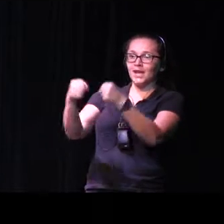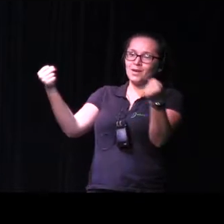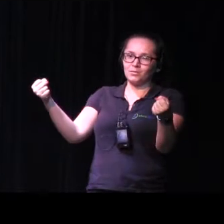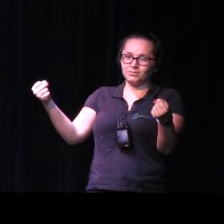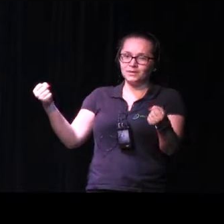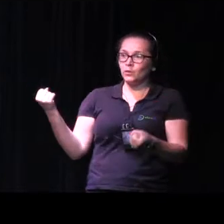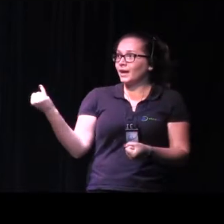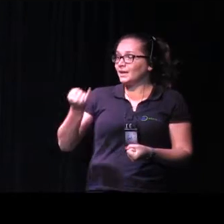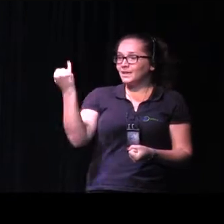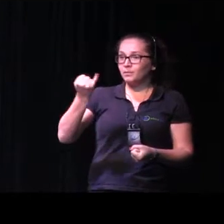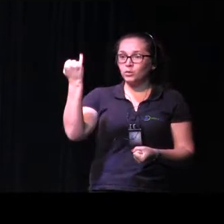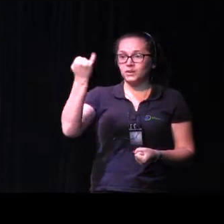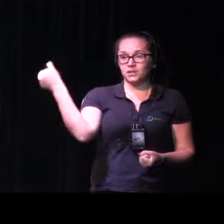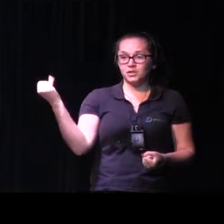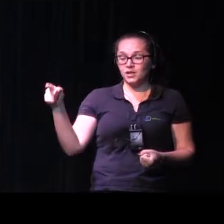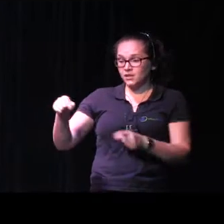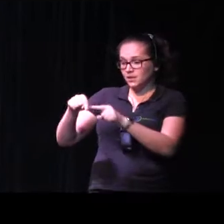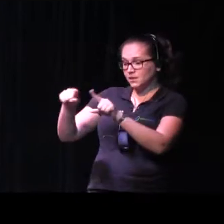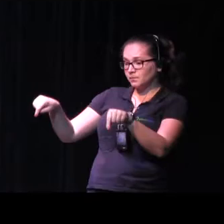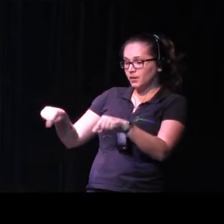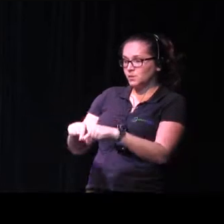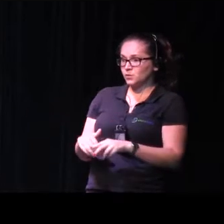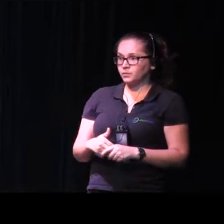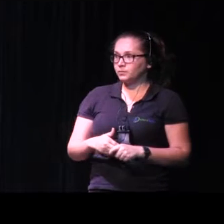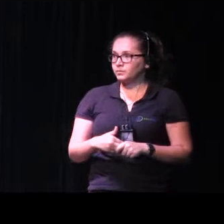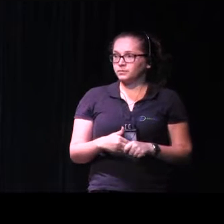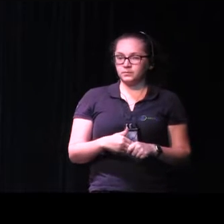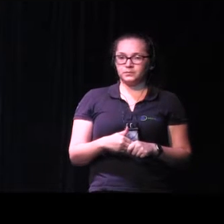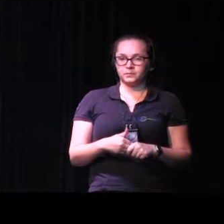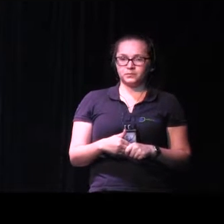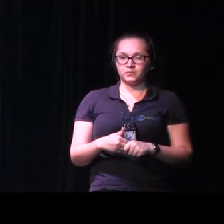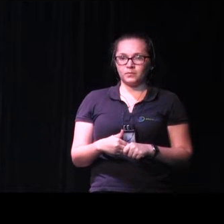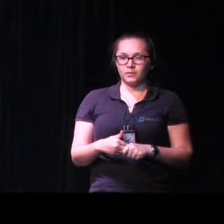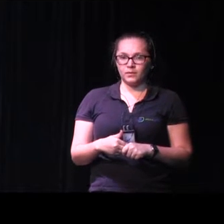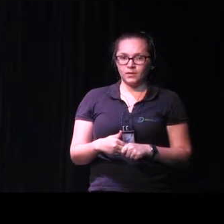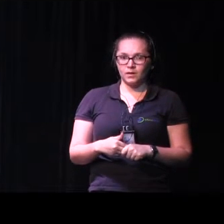se quebra. Então era muito importante este espaço.